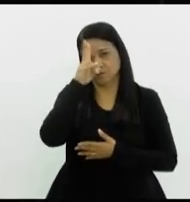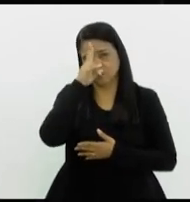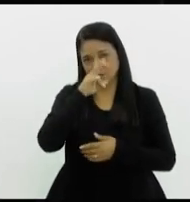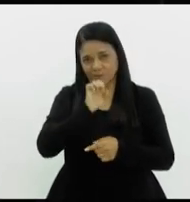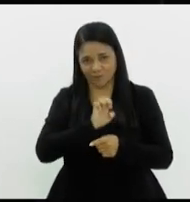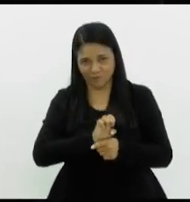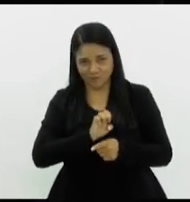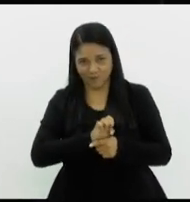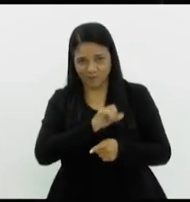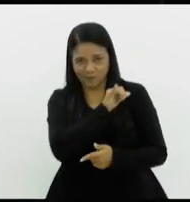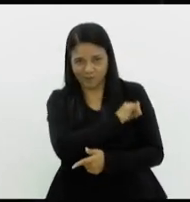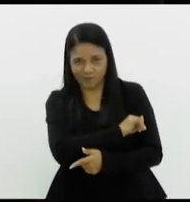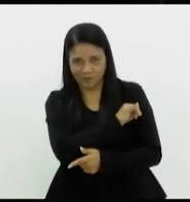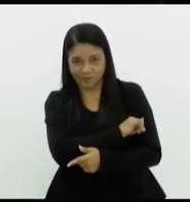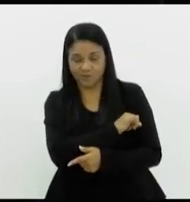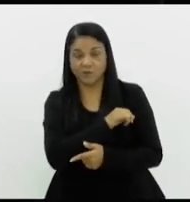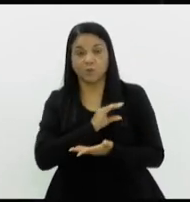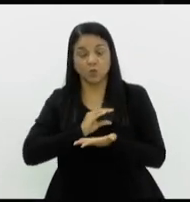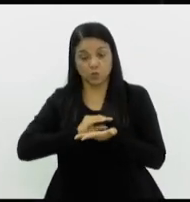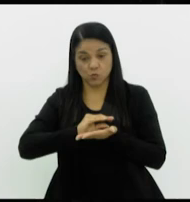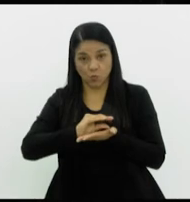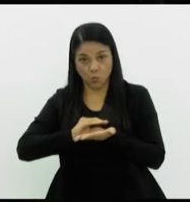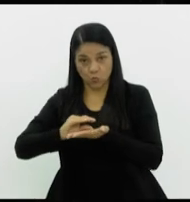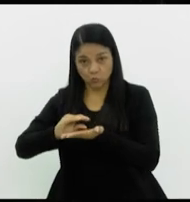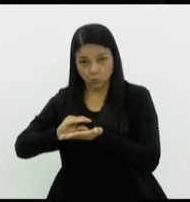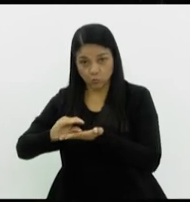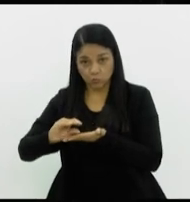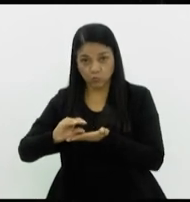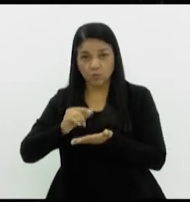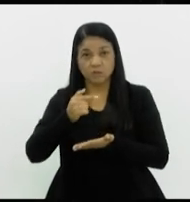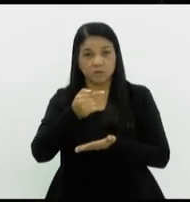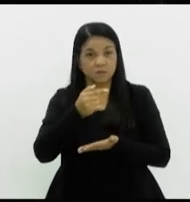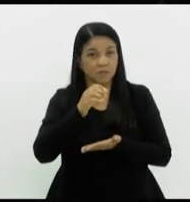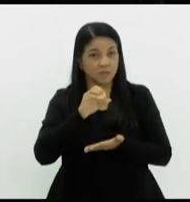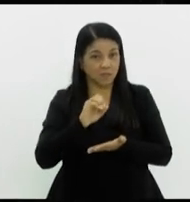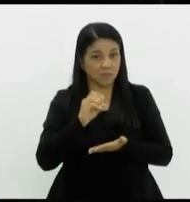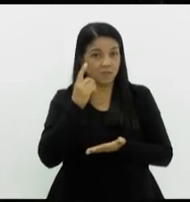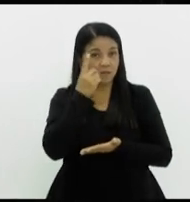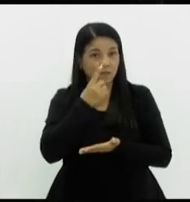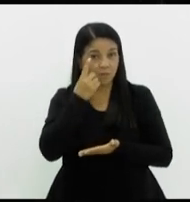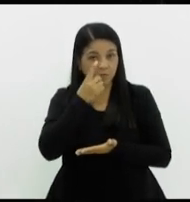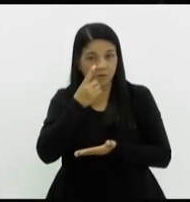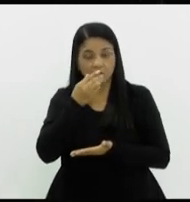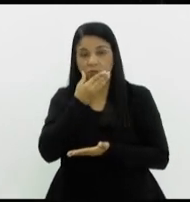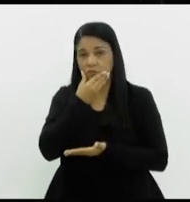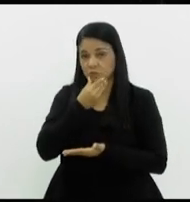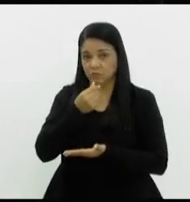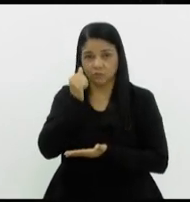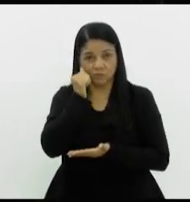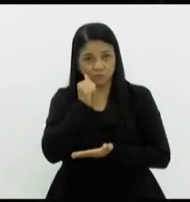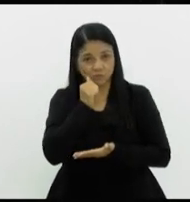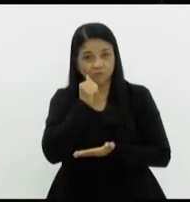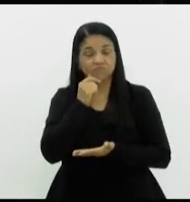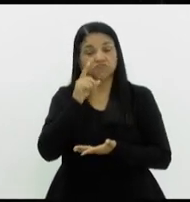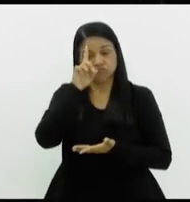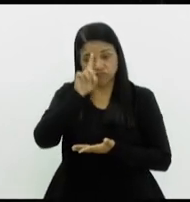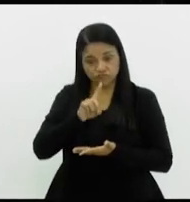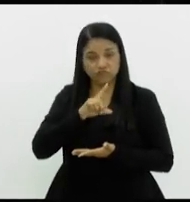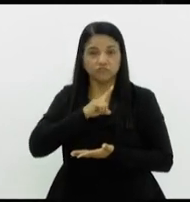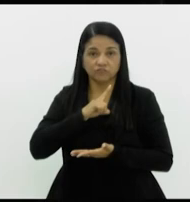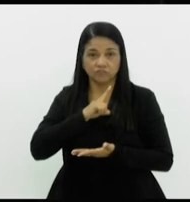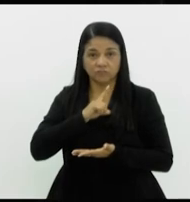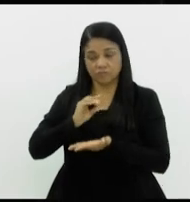Estado, para que os recursos que cada um dos 70 deputados e deputadas tem direito a destinar